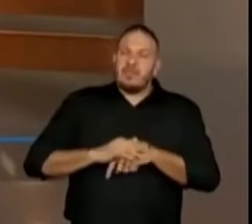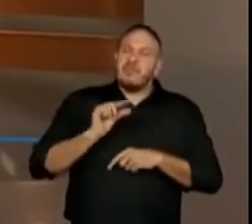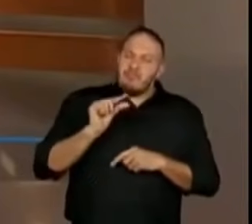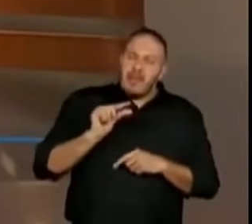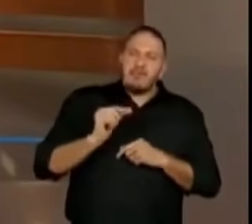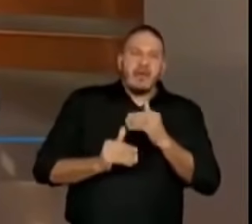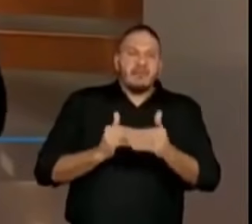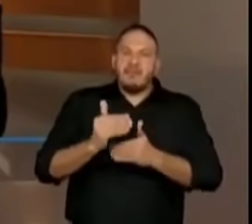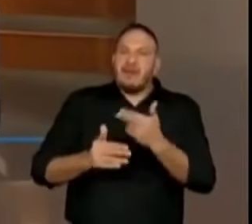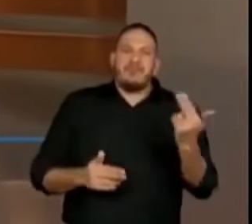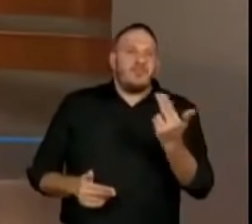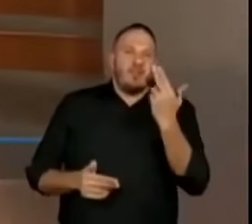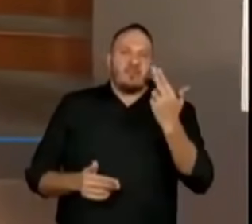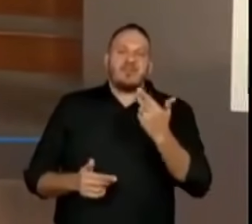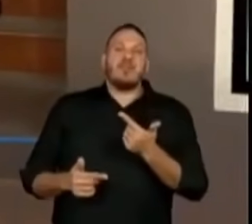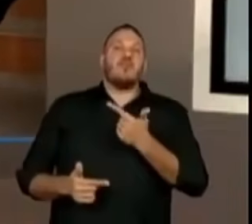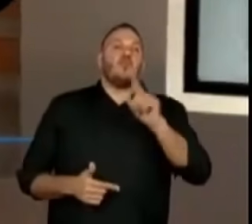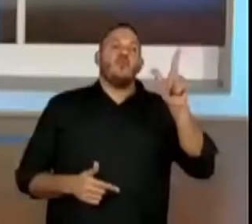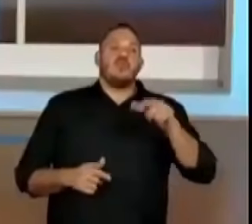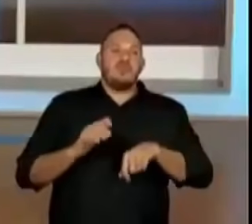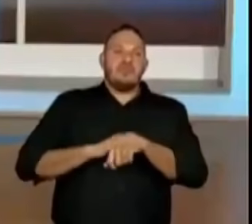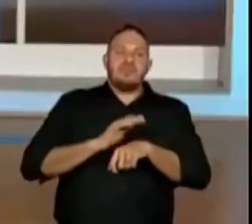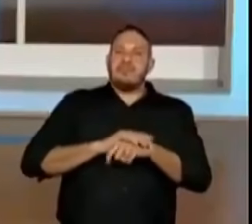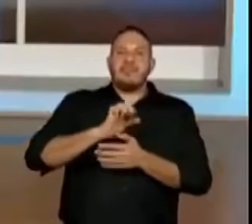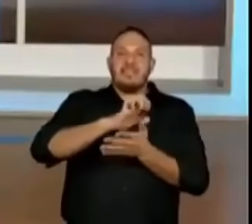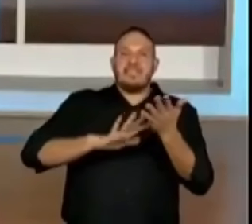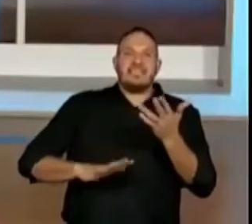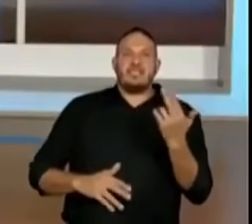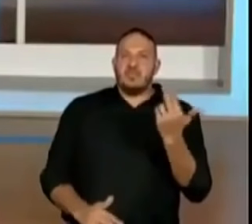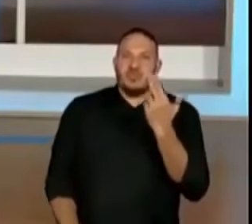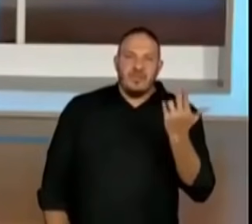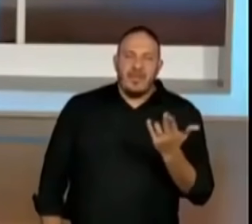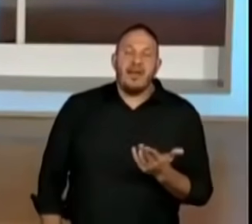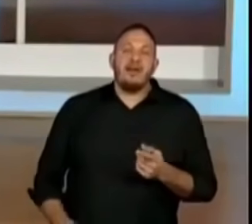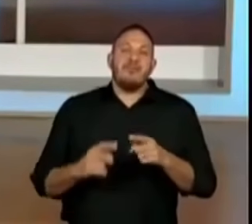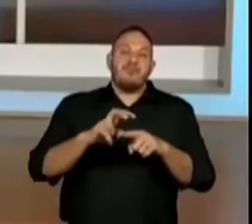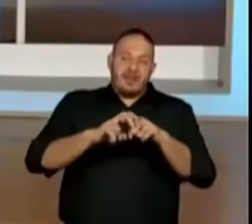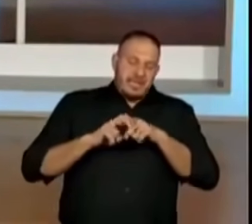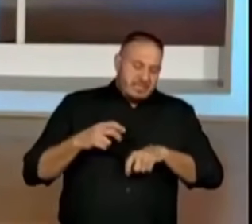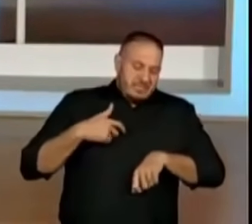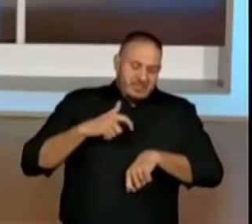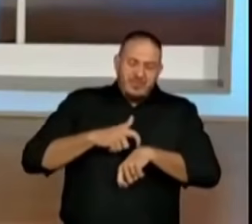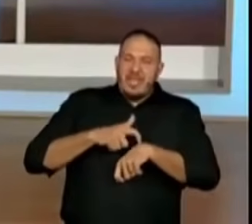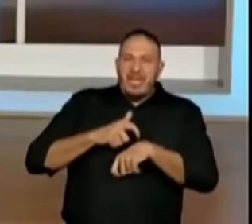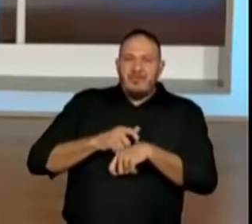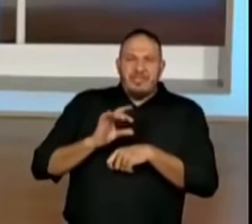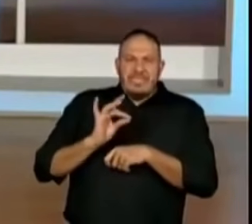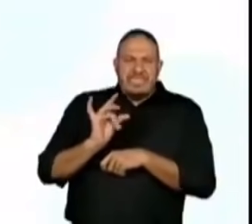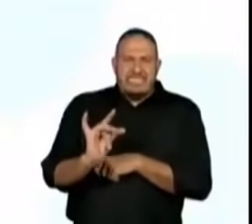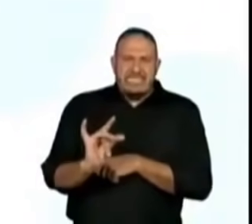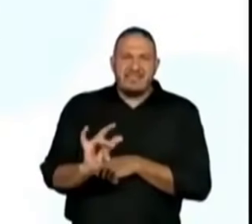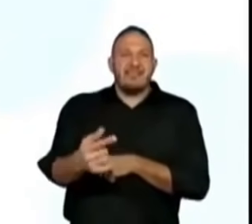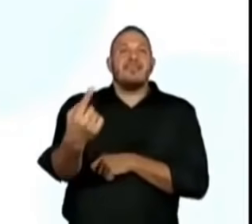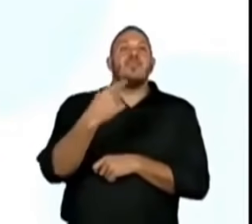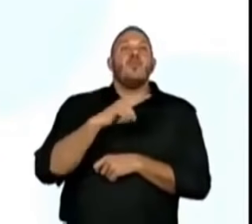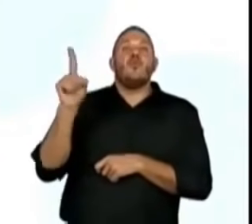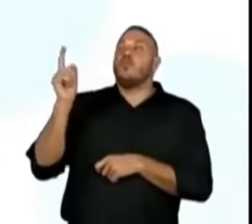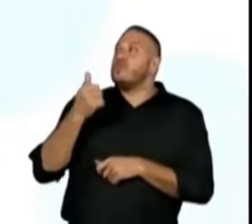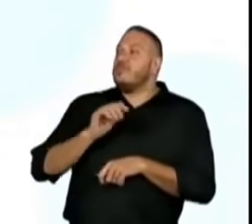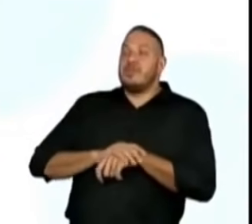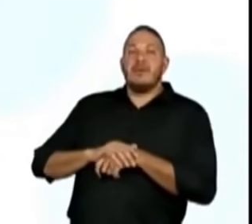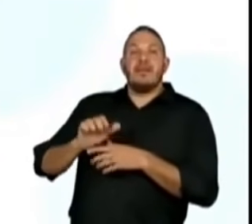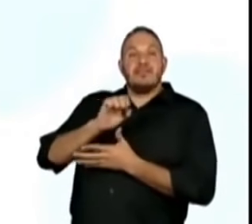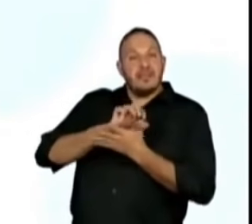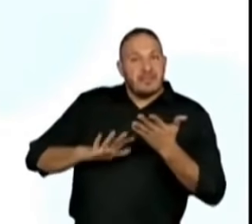A gente não vai conseguir fazer o nosso último exercício aqui juntos, por conta do tempo, tá? Que esse último exercício ele fala